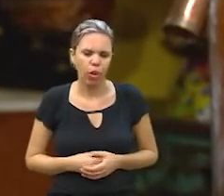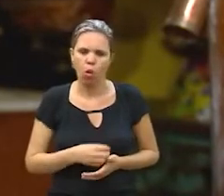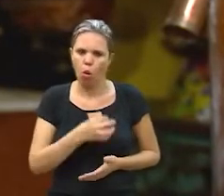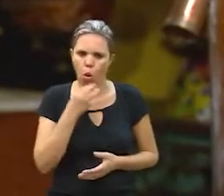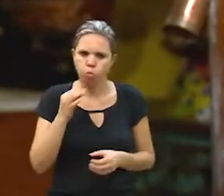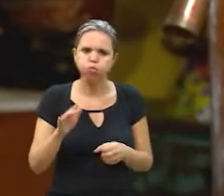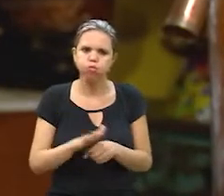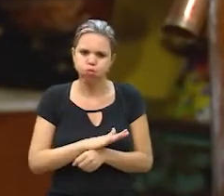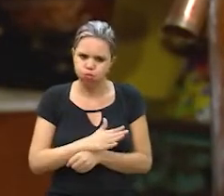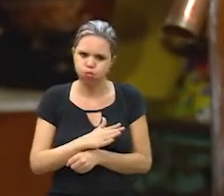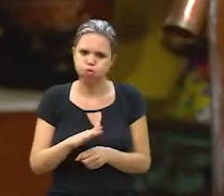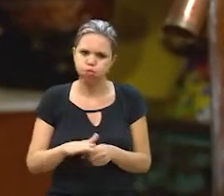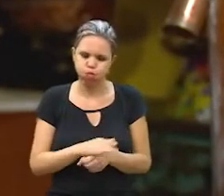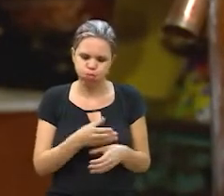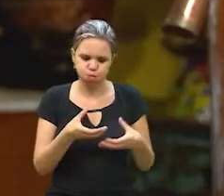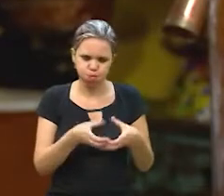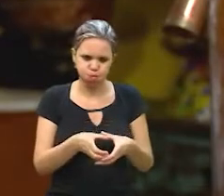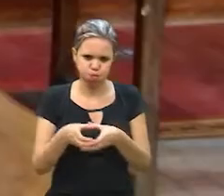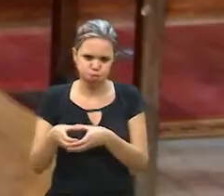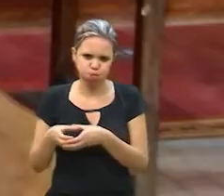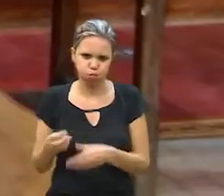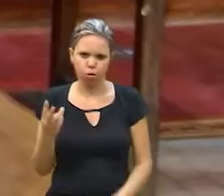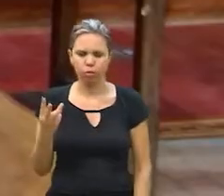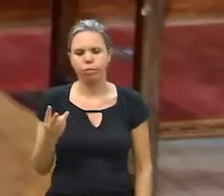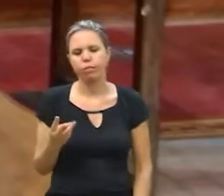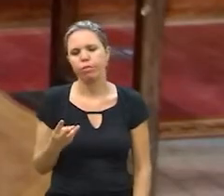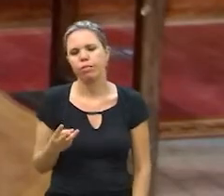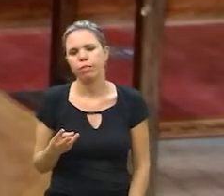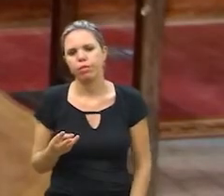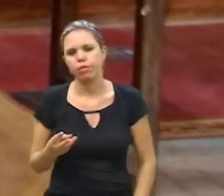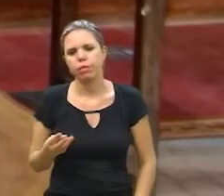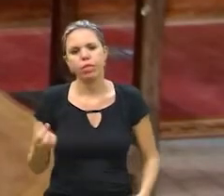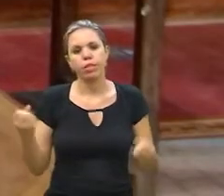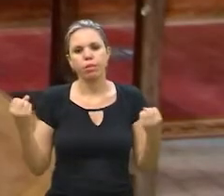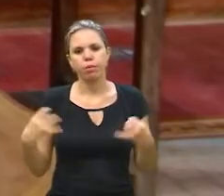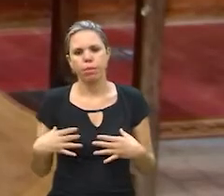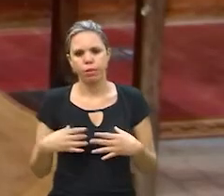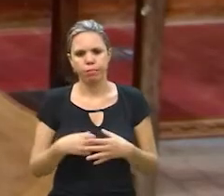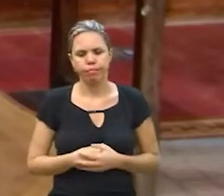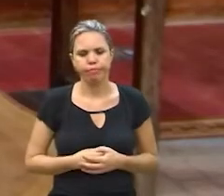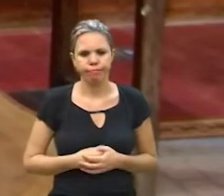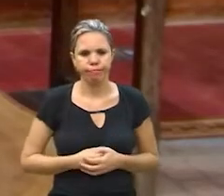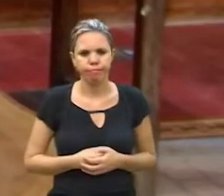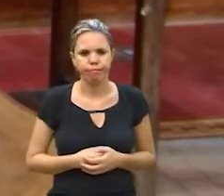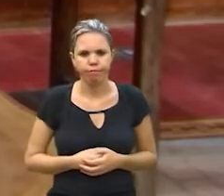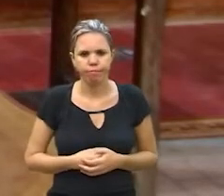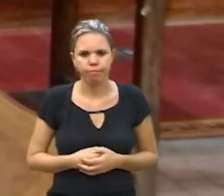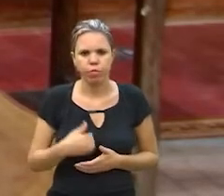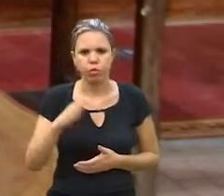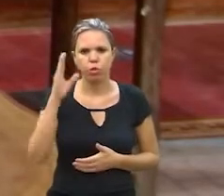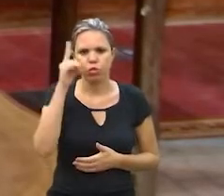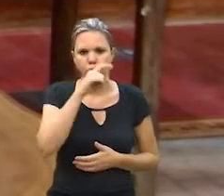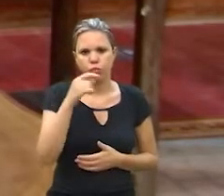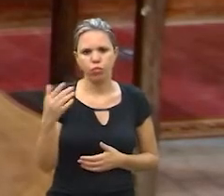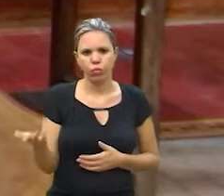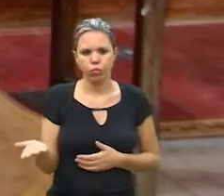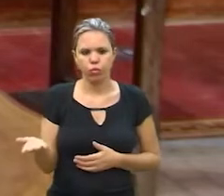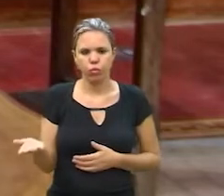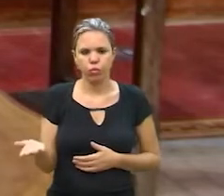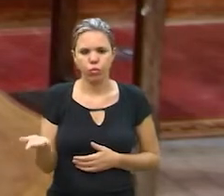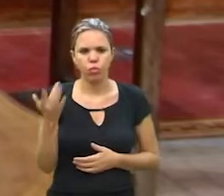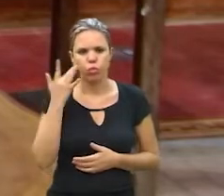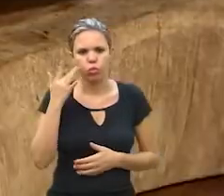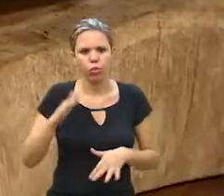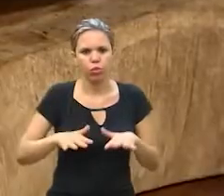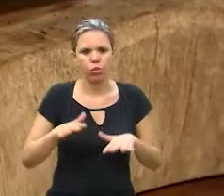servido. Generosa, Generosa, né? mesmo. E aí, explica pra gente, né? O mais difícil aqui, acho